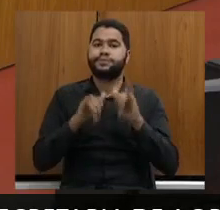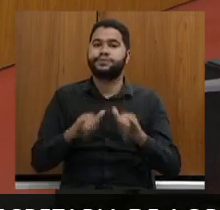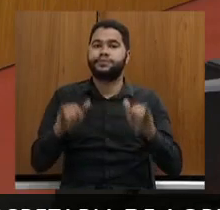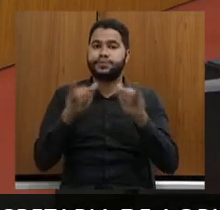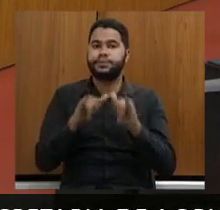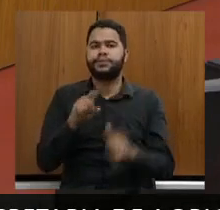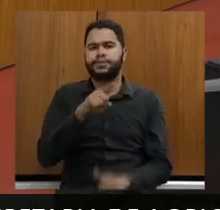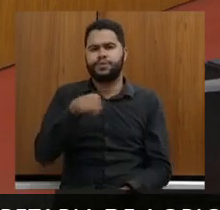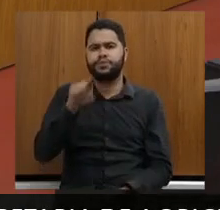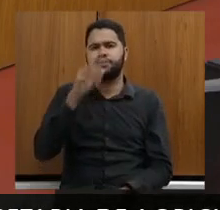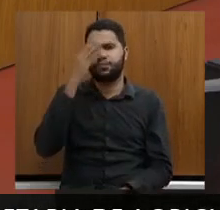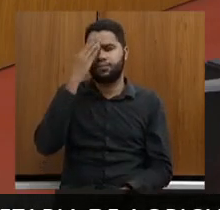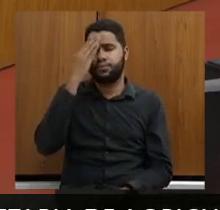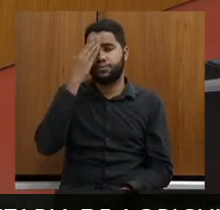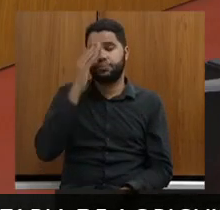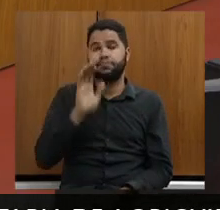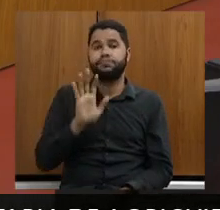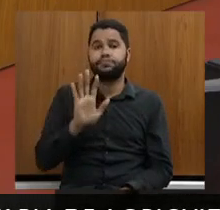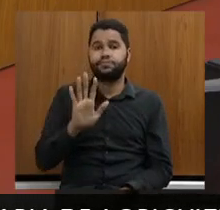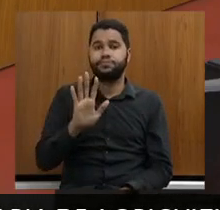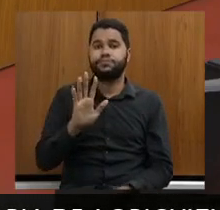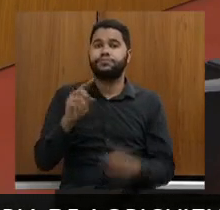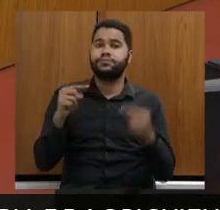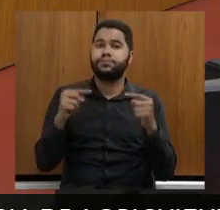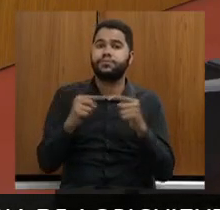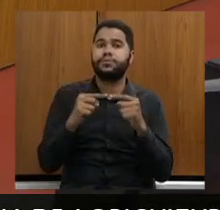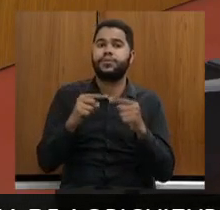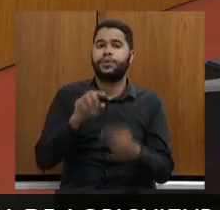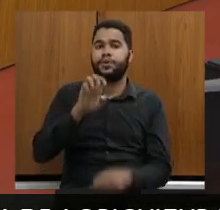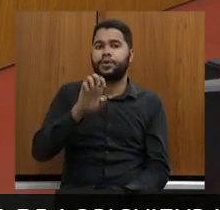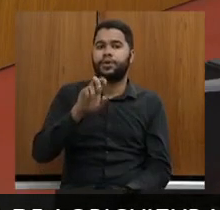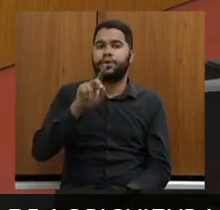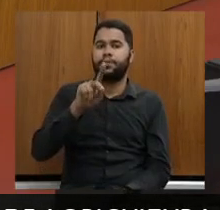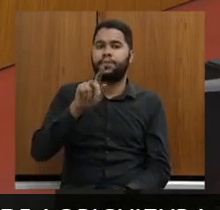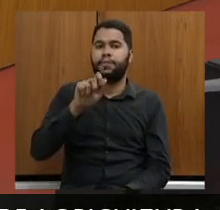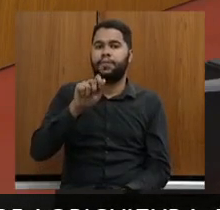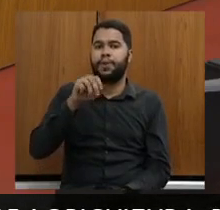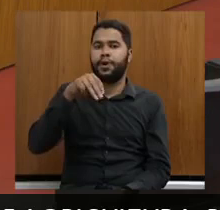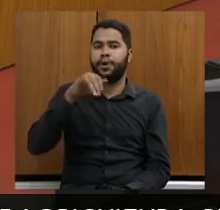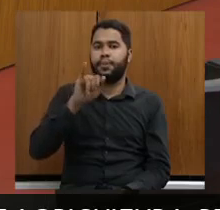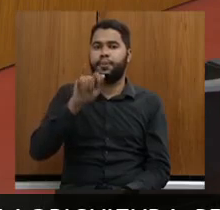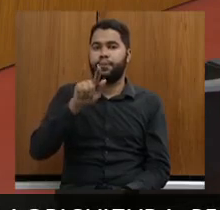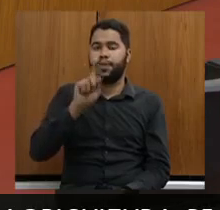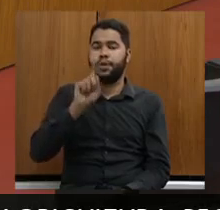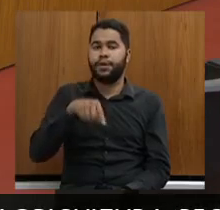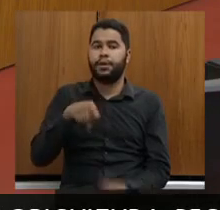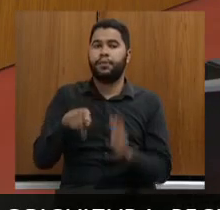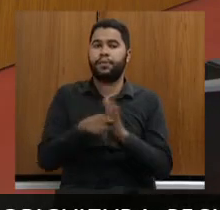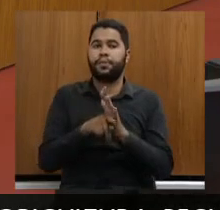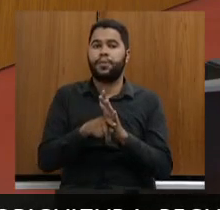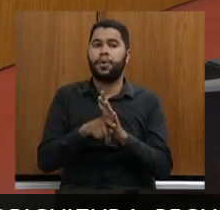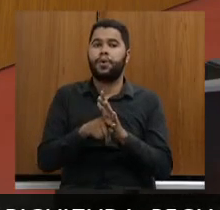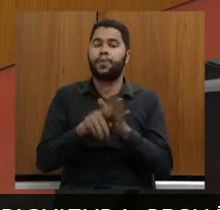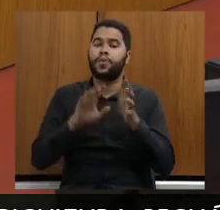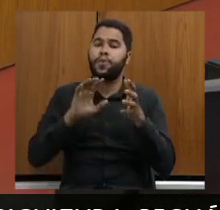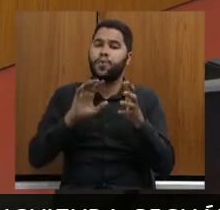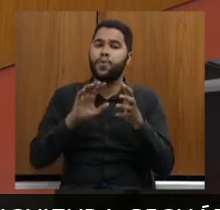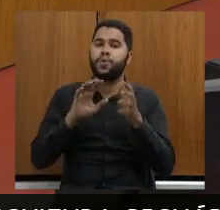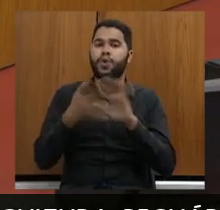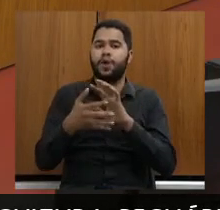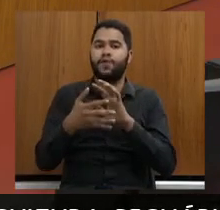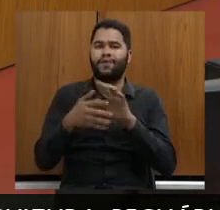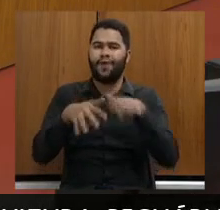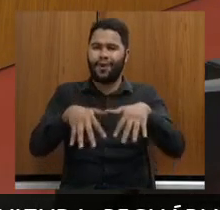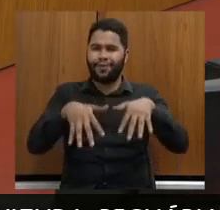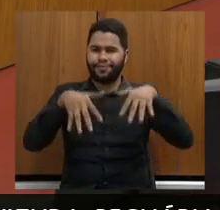informação a senhora deve saber mas com relação a EPAMIG nós destinamos uma Emenda parlamentar para reforma do